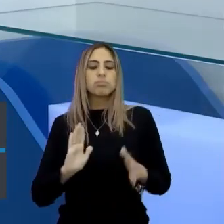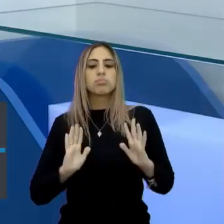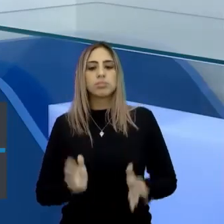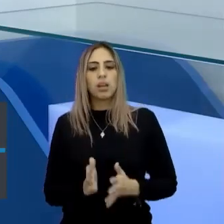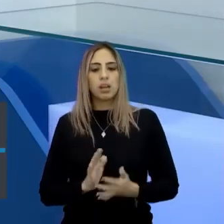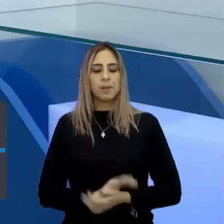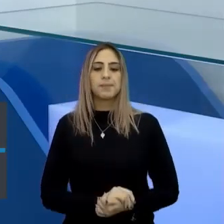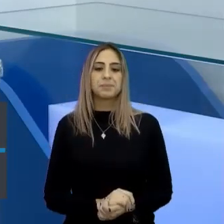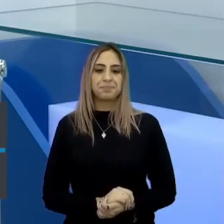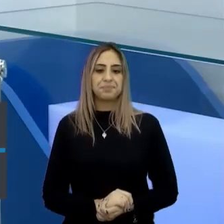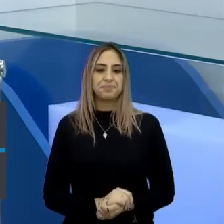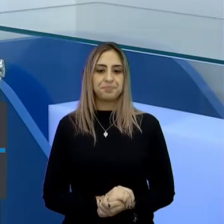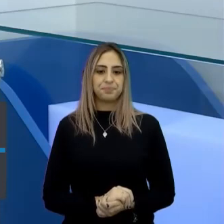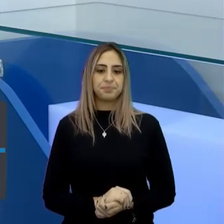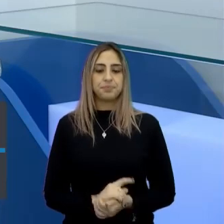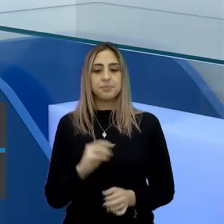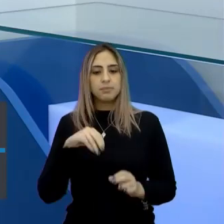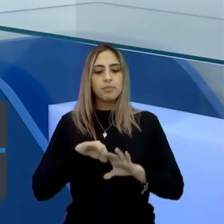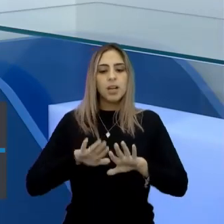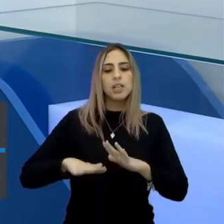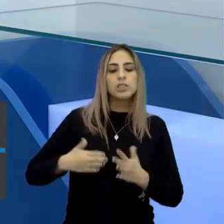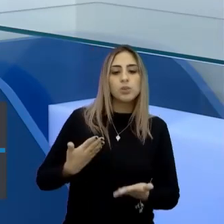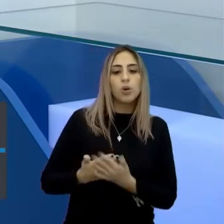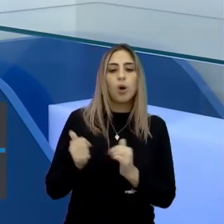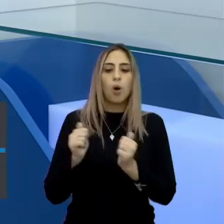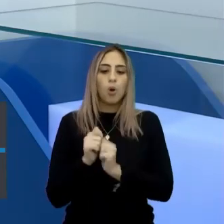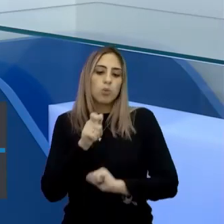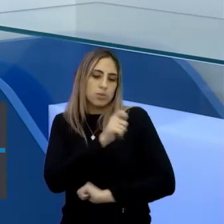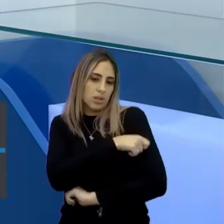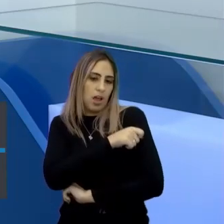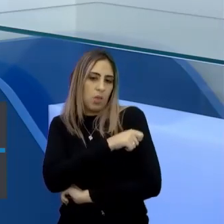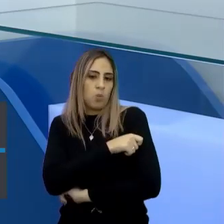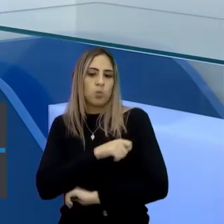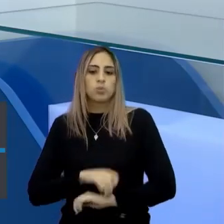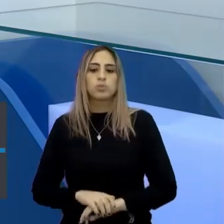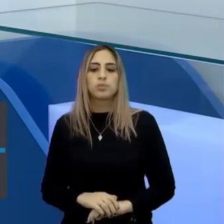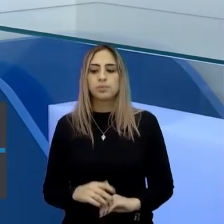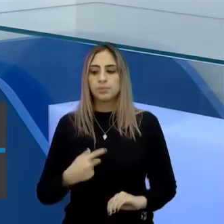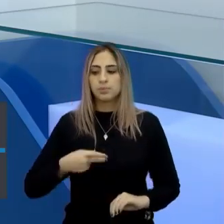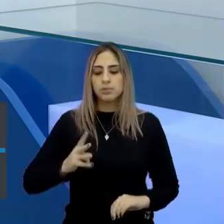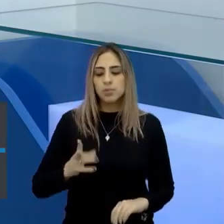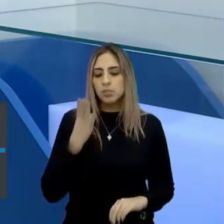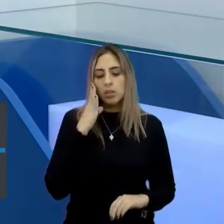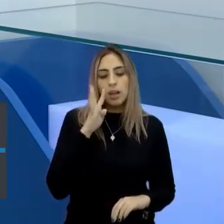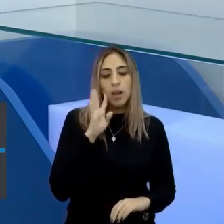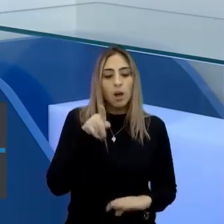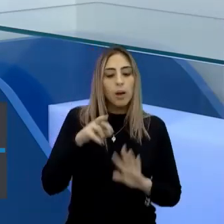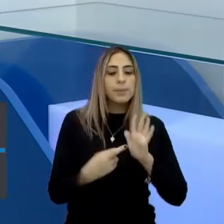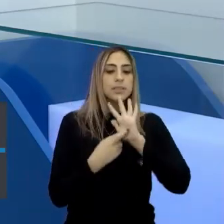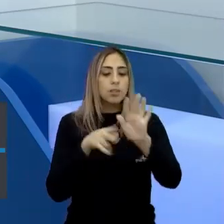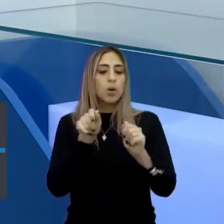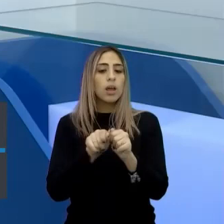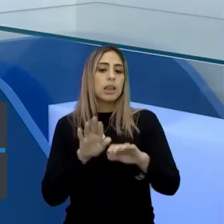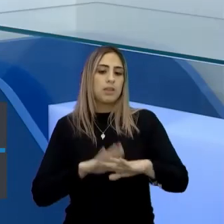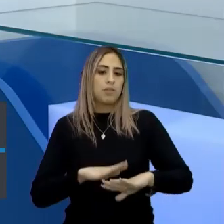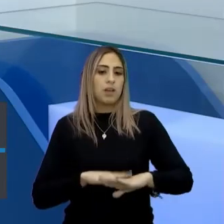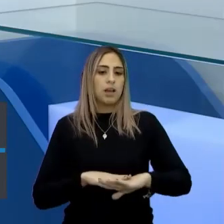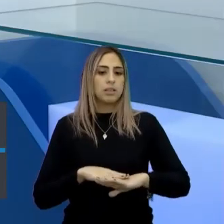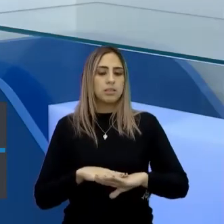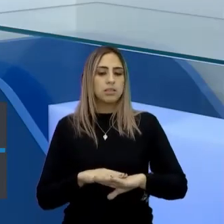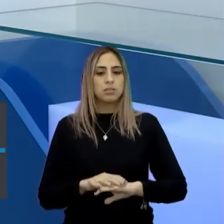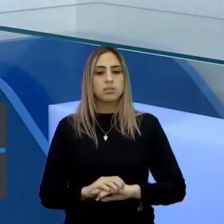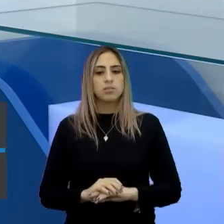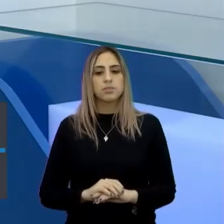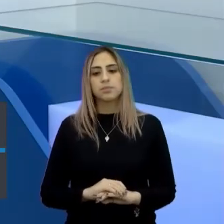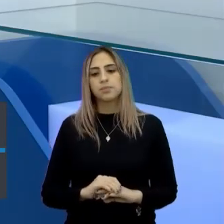nesse meio, né, daí da escola, com os alunos. Então, eu acho legal a representação que ele faz. Eu acredito que ele puxa tanto